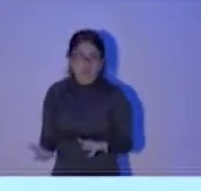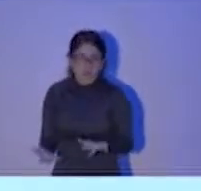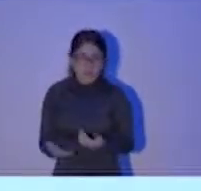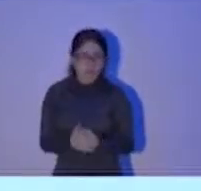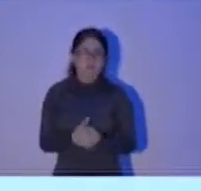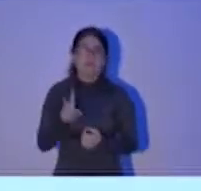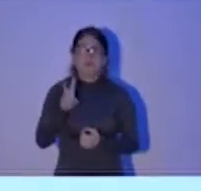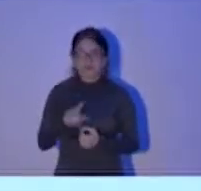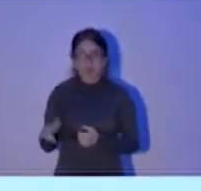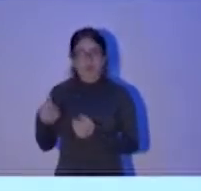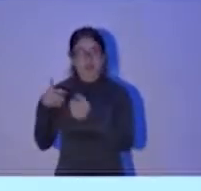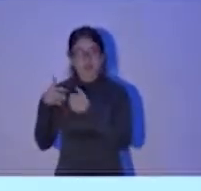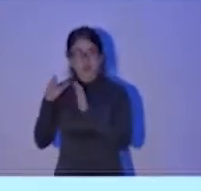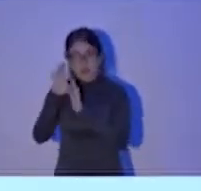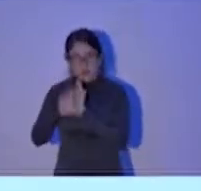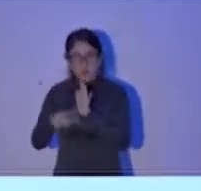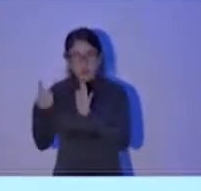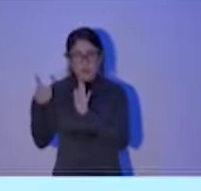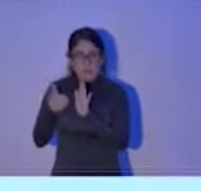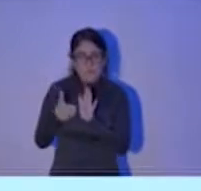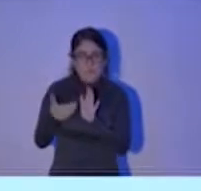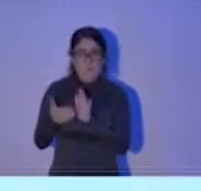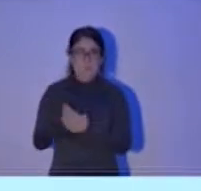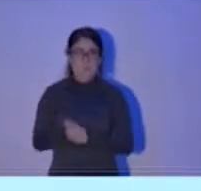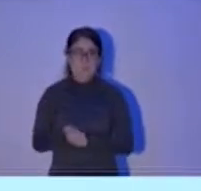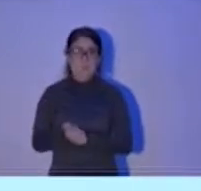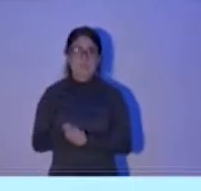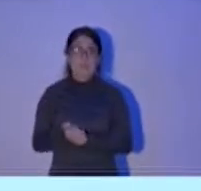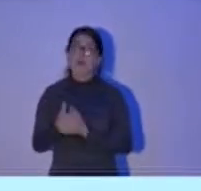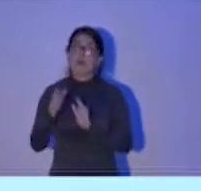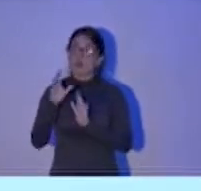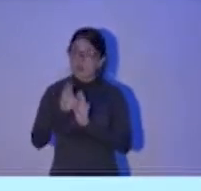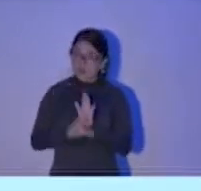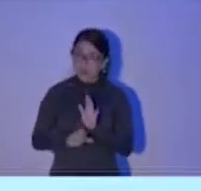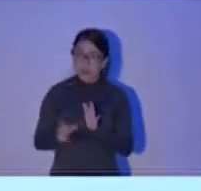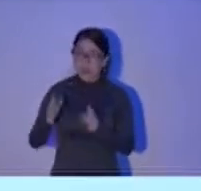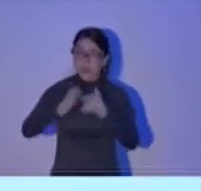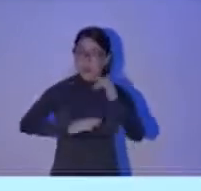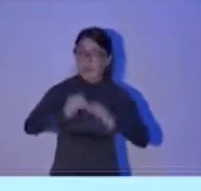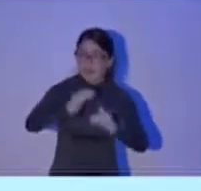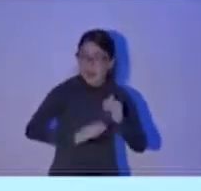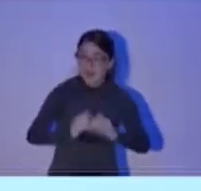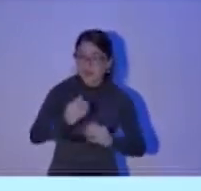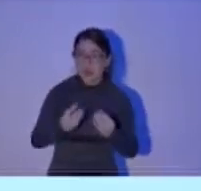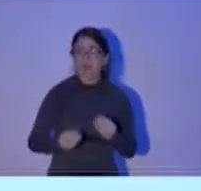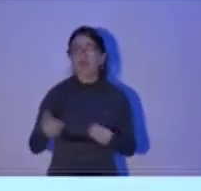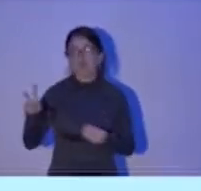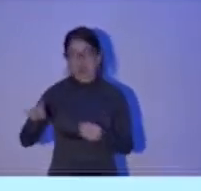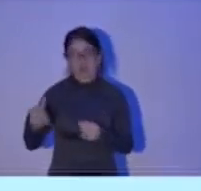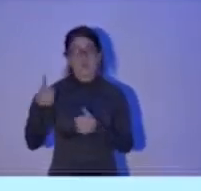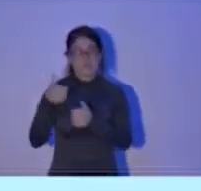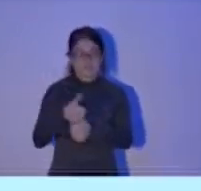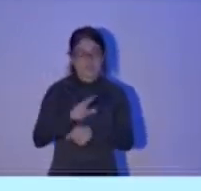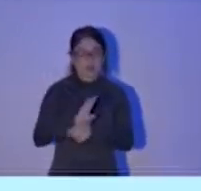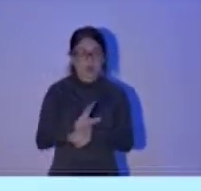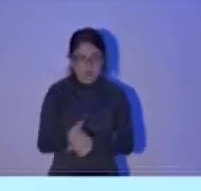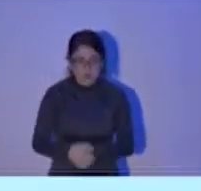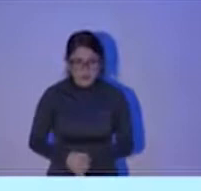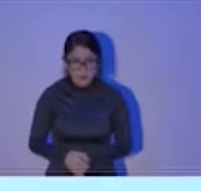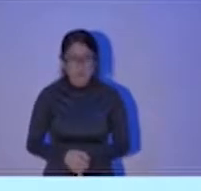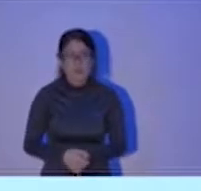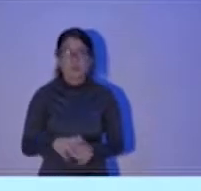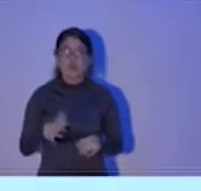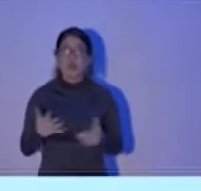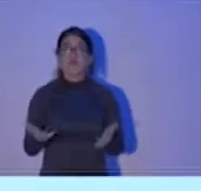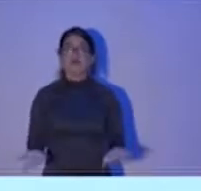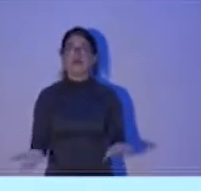sua implementação. E esse caminho ele é trilhado a partir desses encontros.